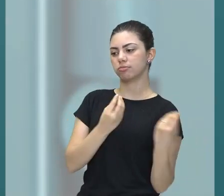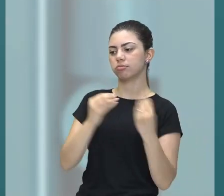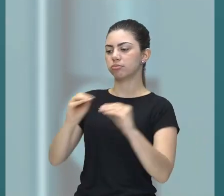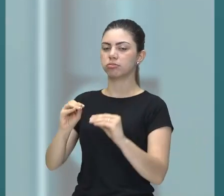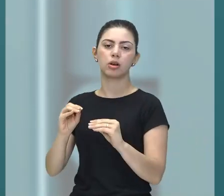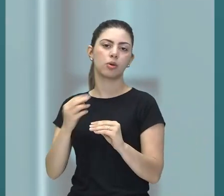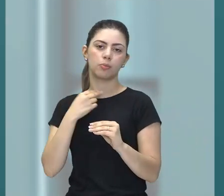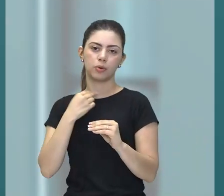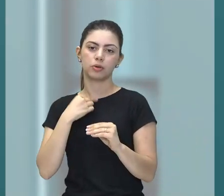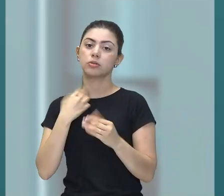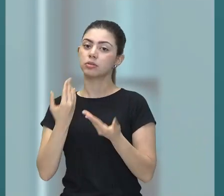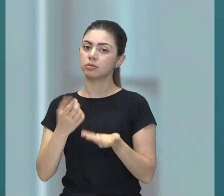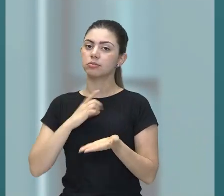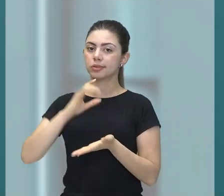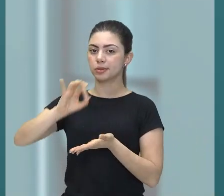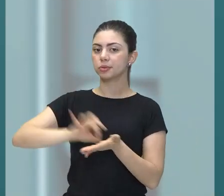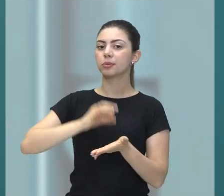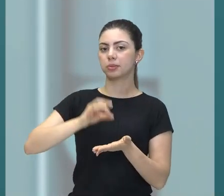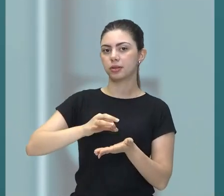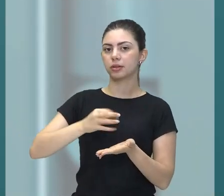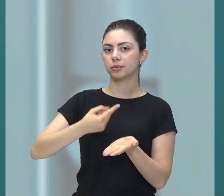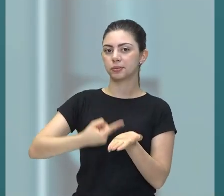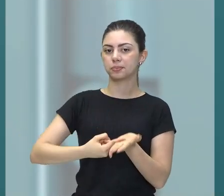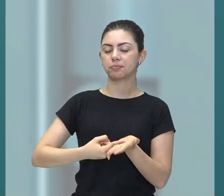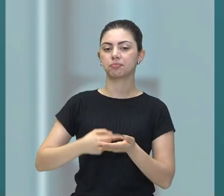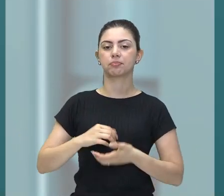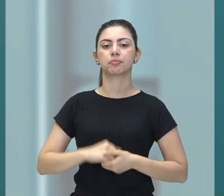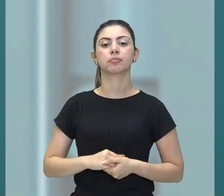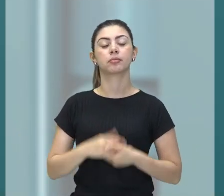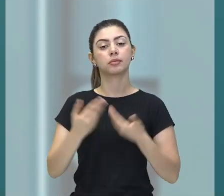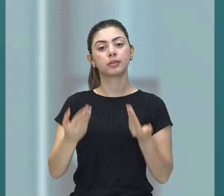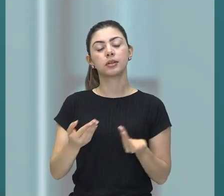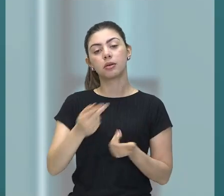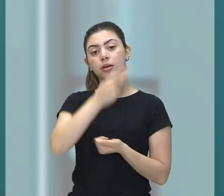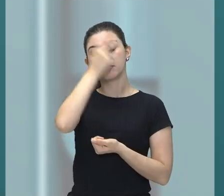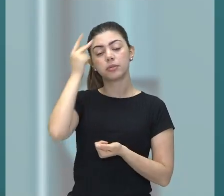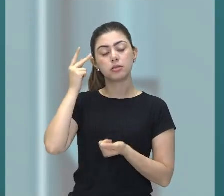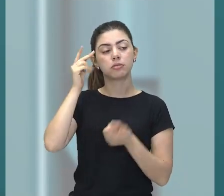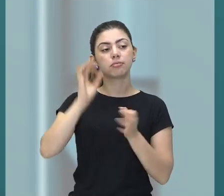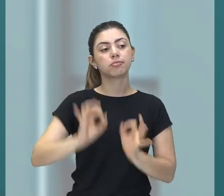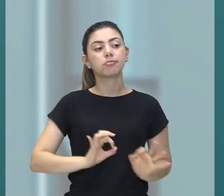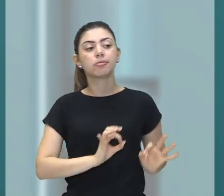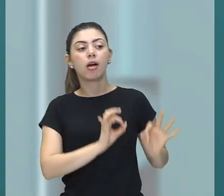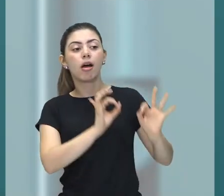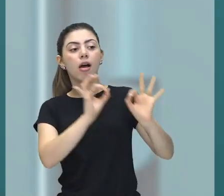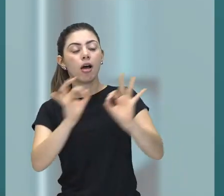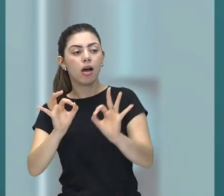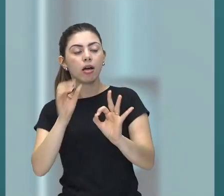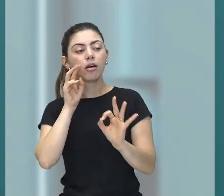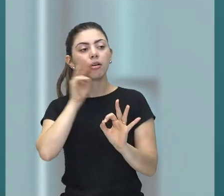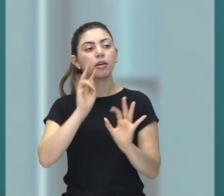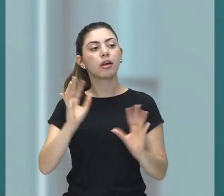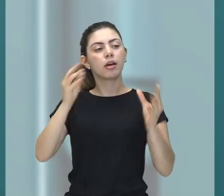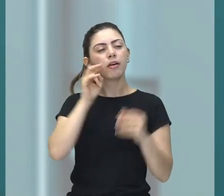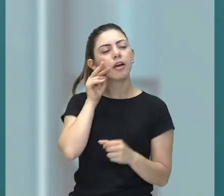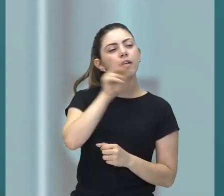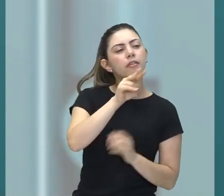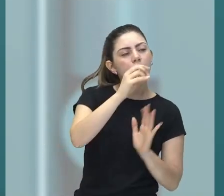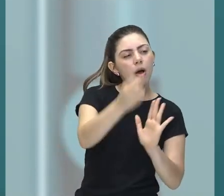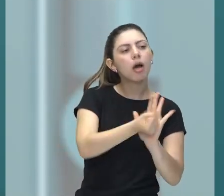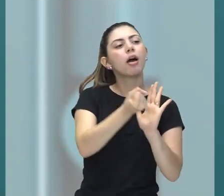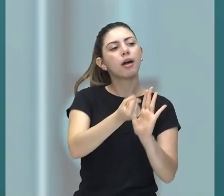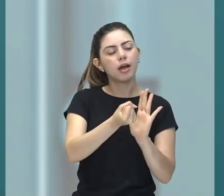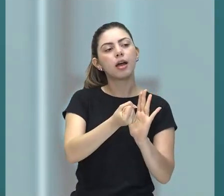Então, consequentemente, quem está assistindo aquele evento vai olhar para a marca dele e